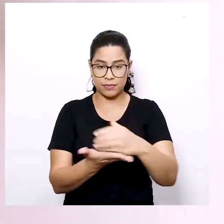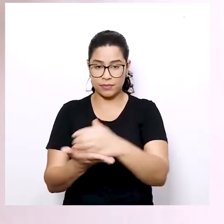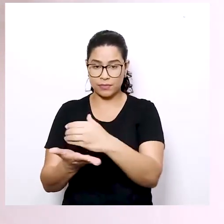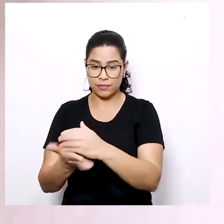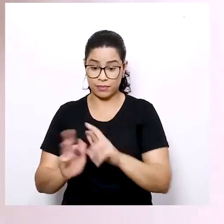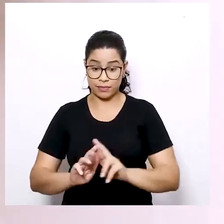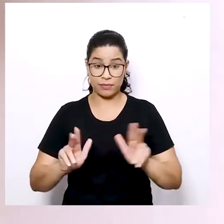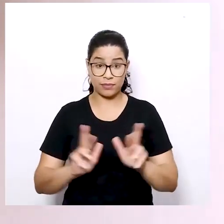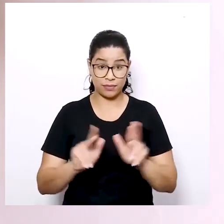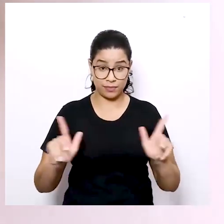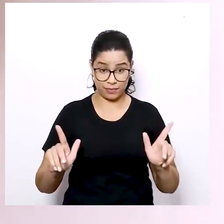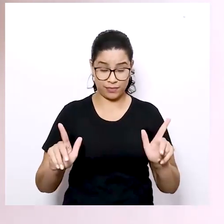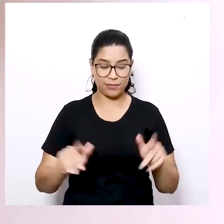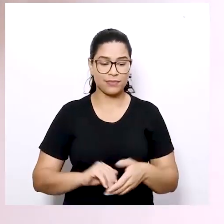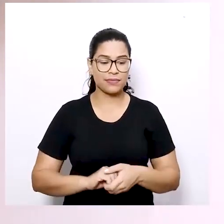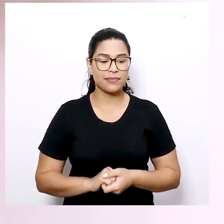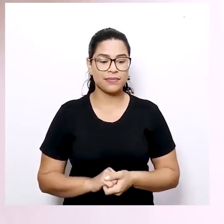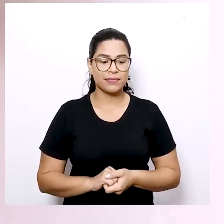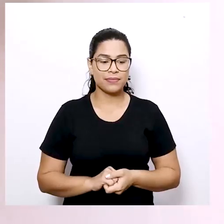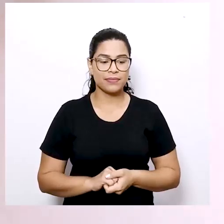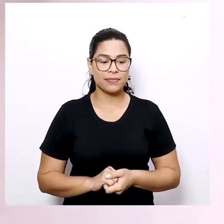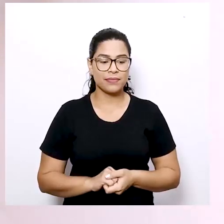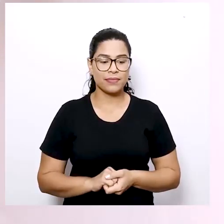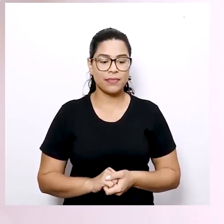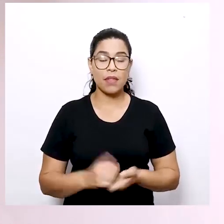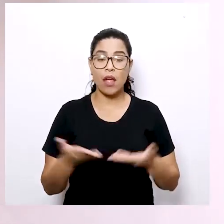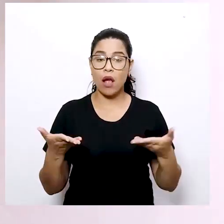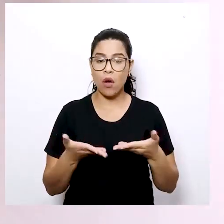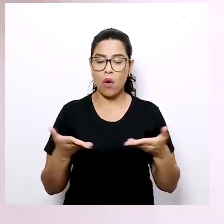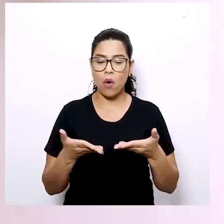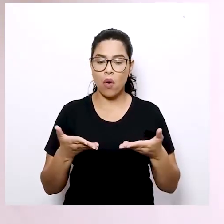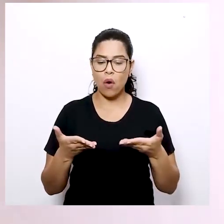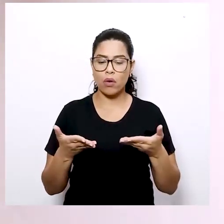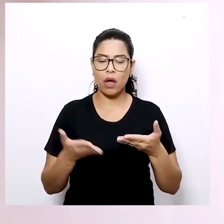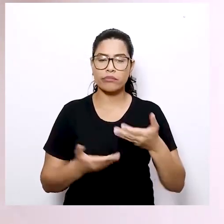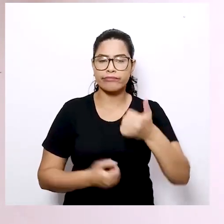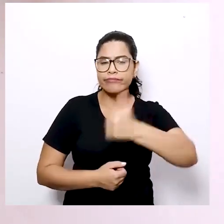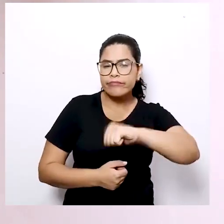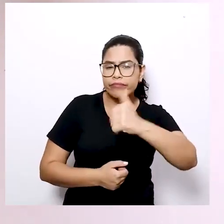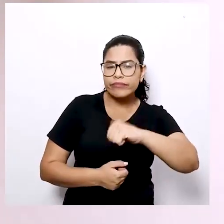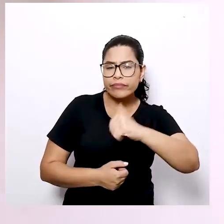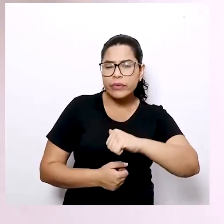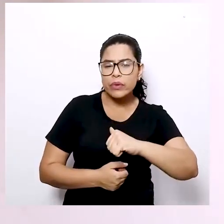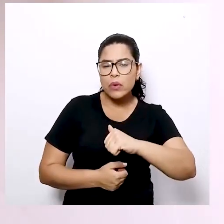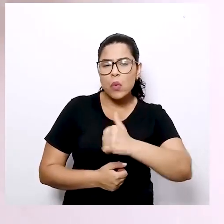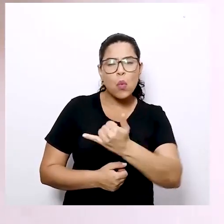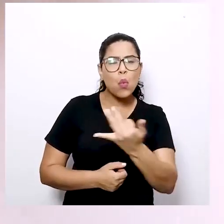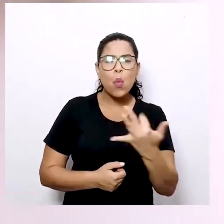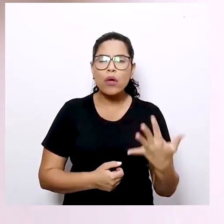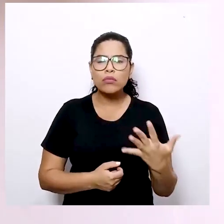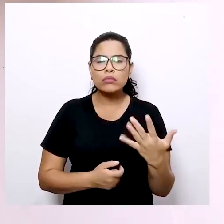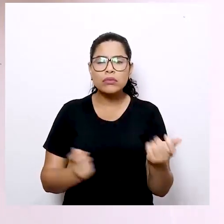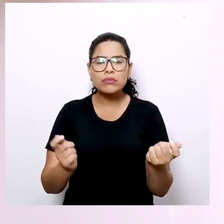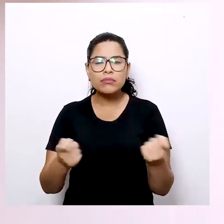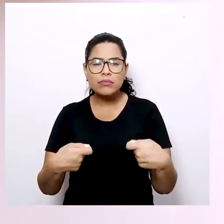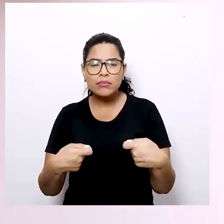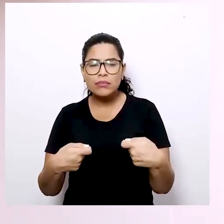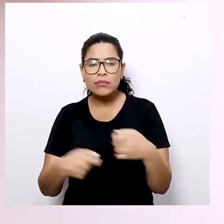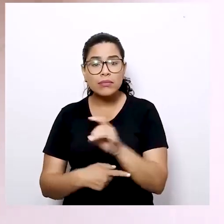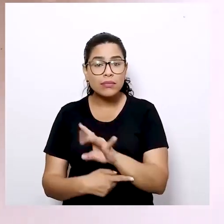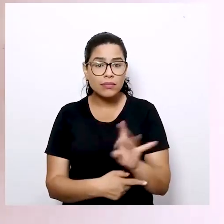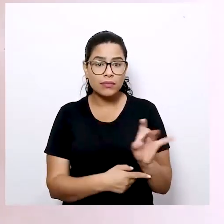recipientes de diferentes capacidades. Nós vamos agora conferir qual é a capacidade de cada um deles.